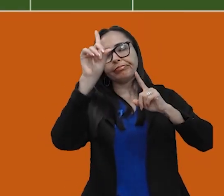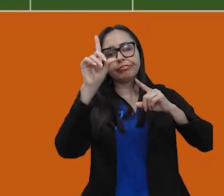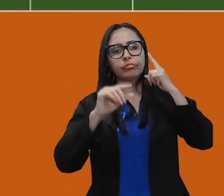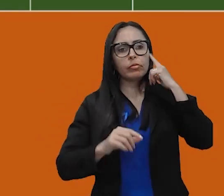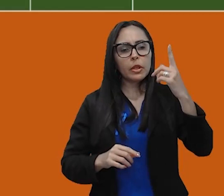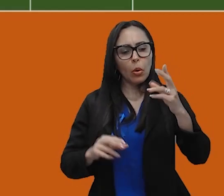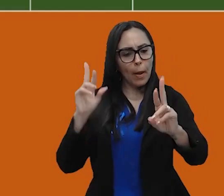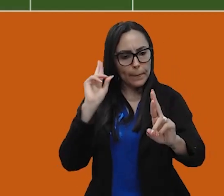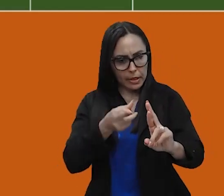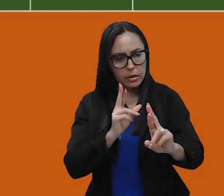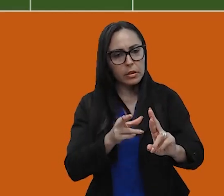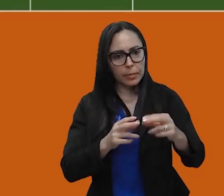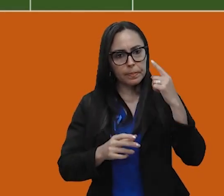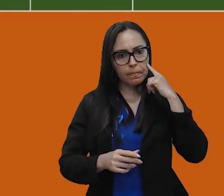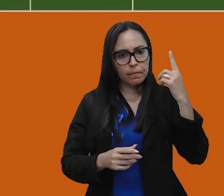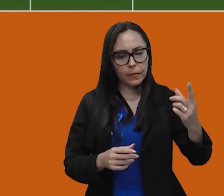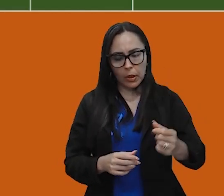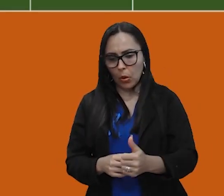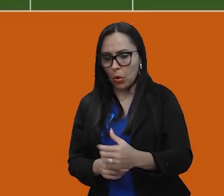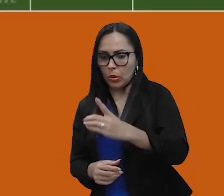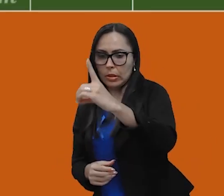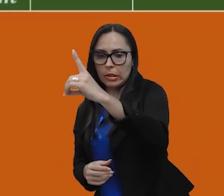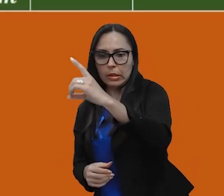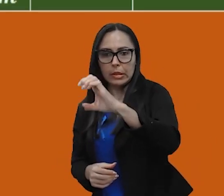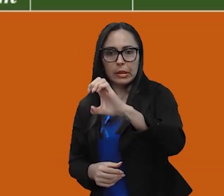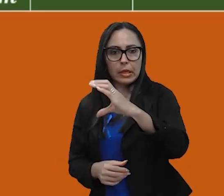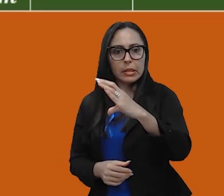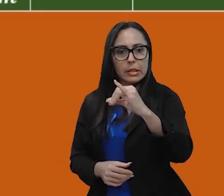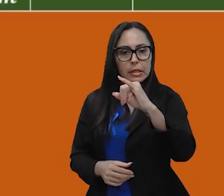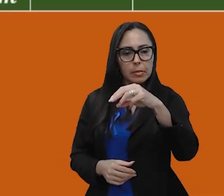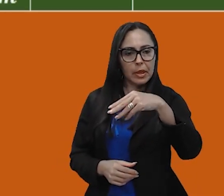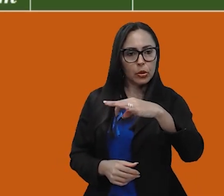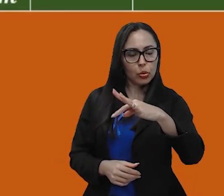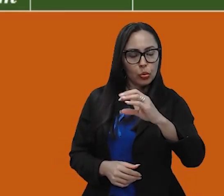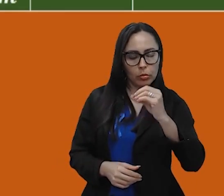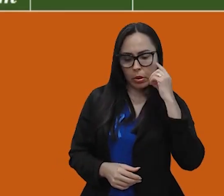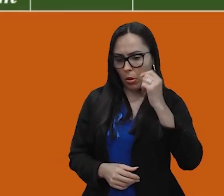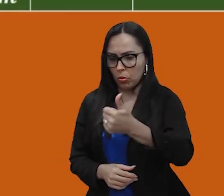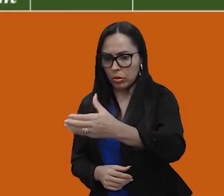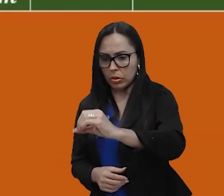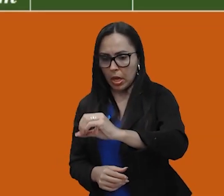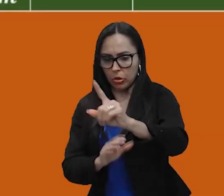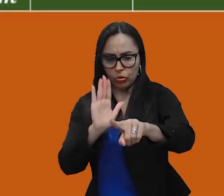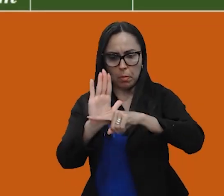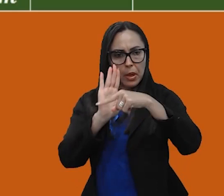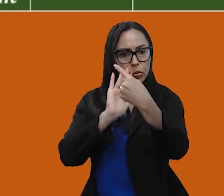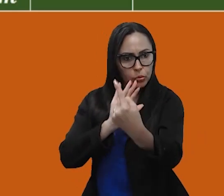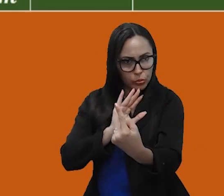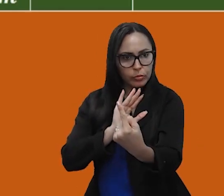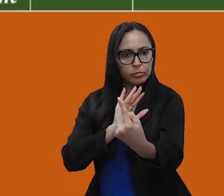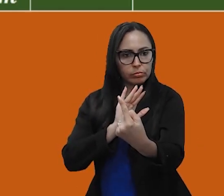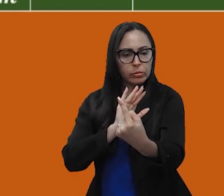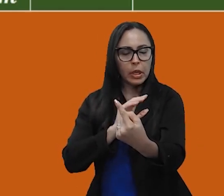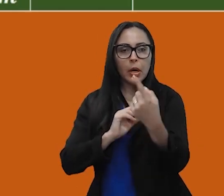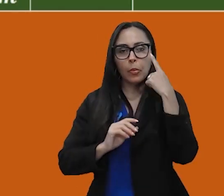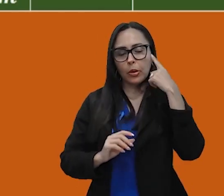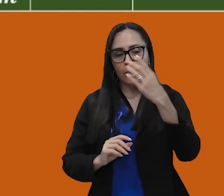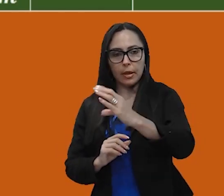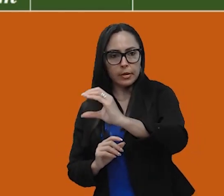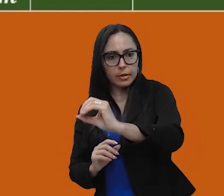quero representar 1 decímetro, observe que eu escrevo 10 na potência menos 1. O que é